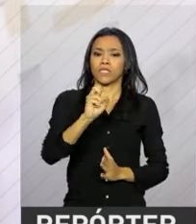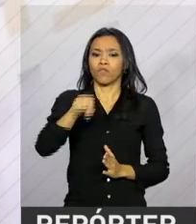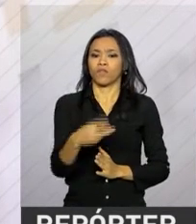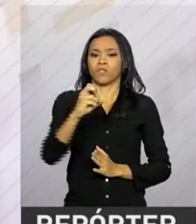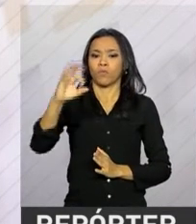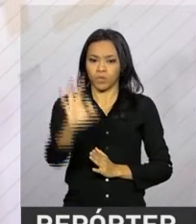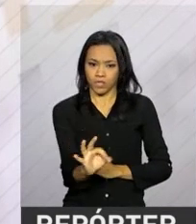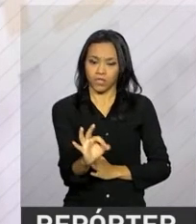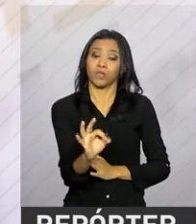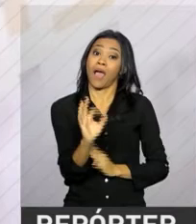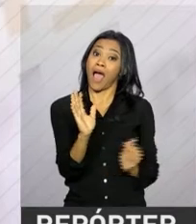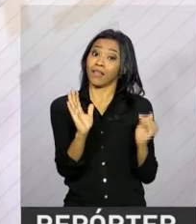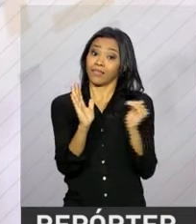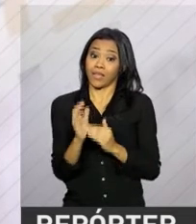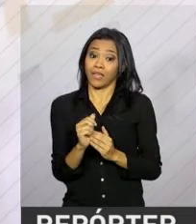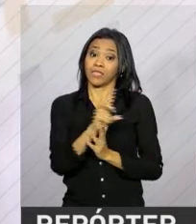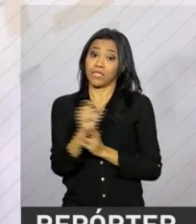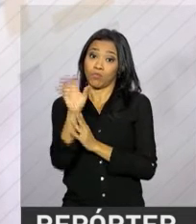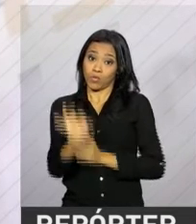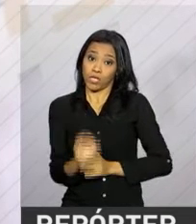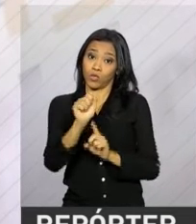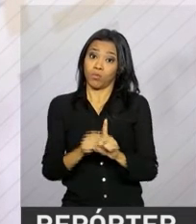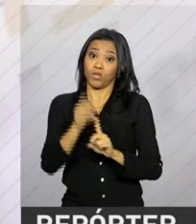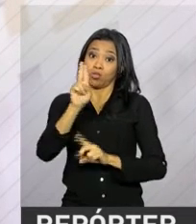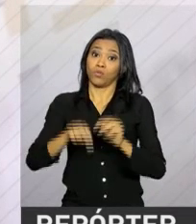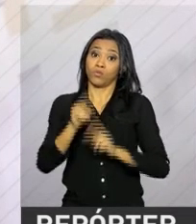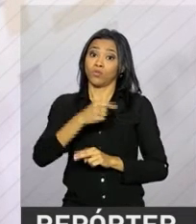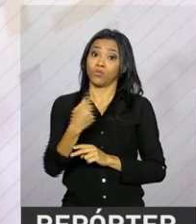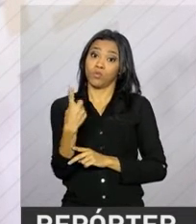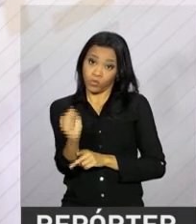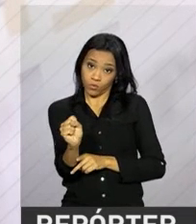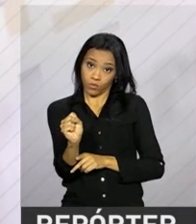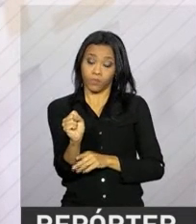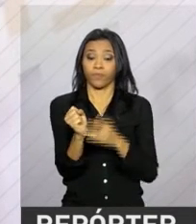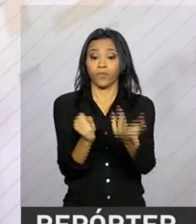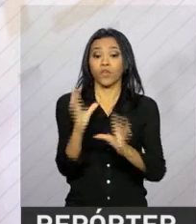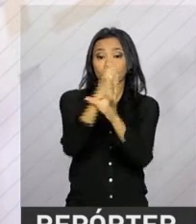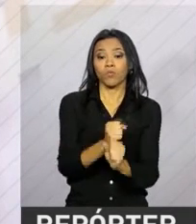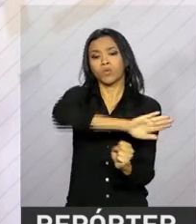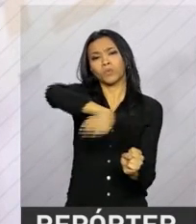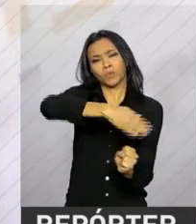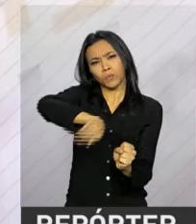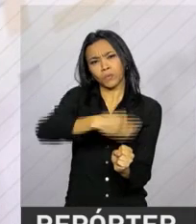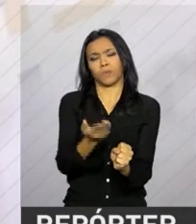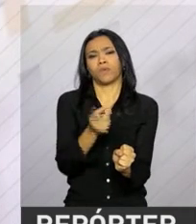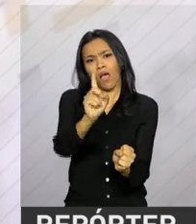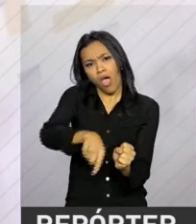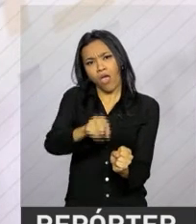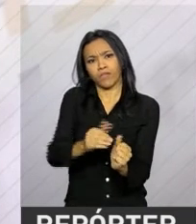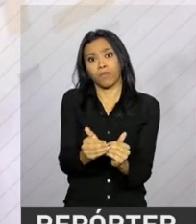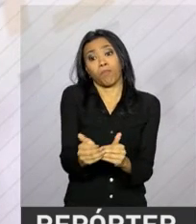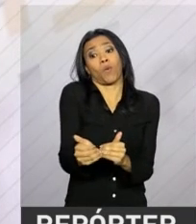cento por mês até chegar a 100 por cento em julho de 2018 o volume total das dívidas também vai ser